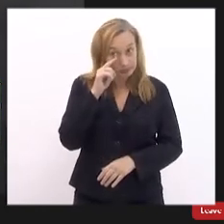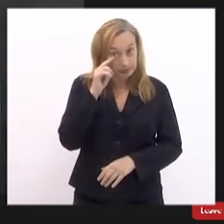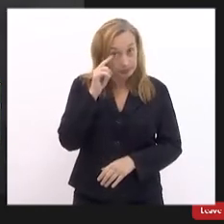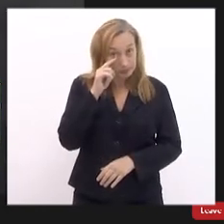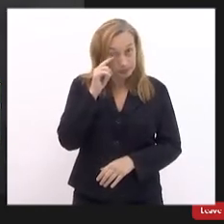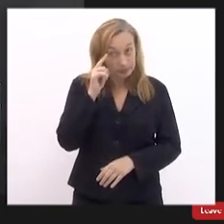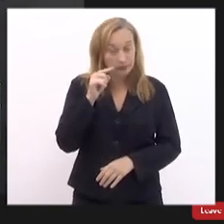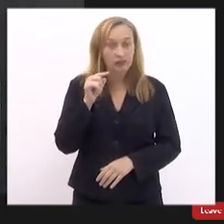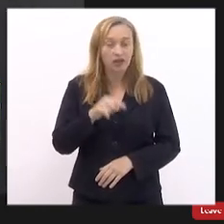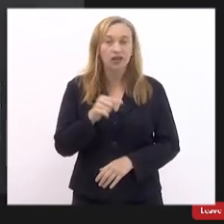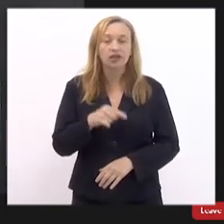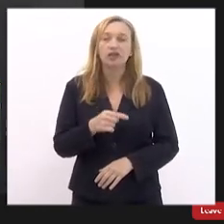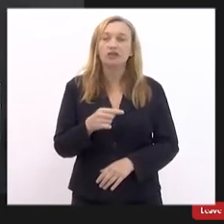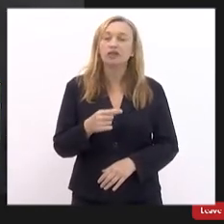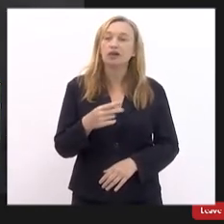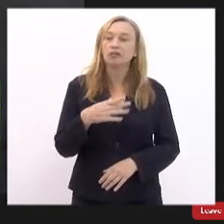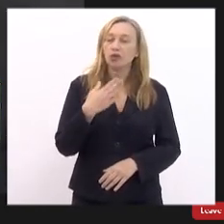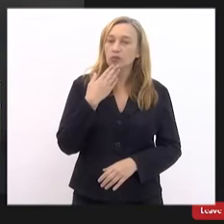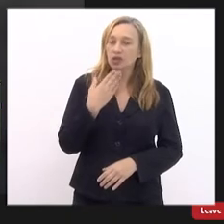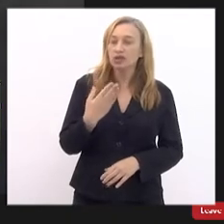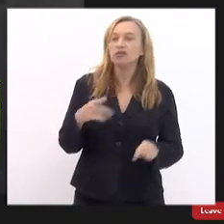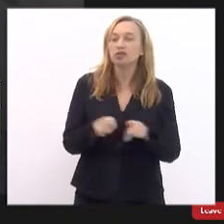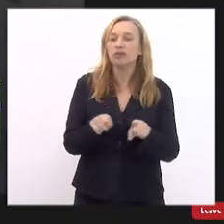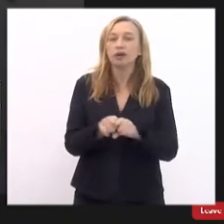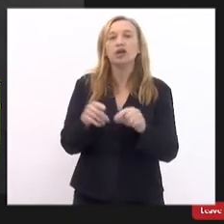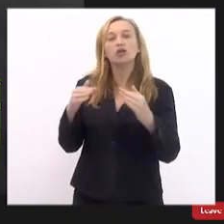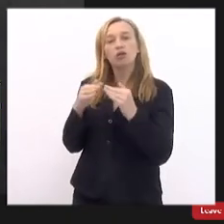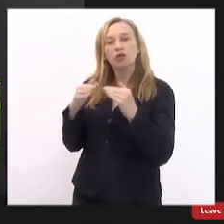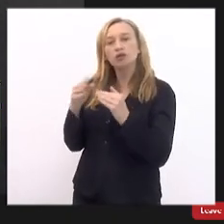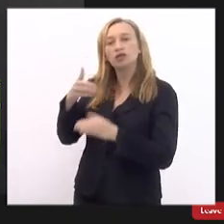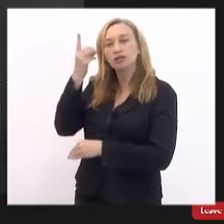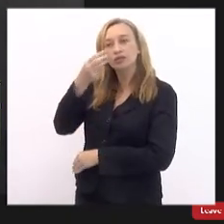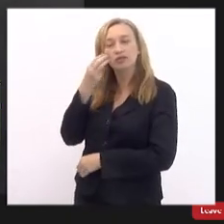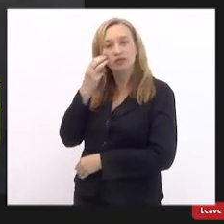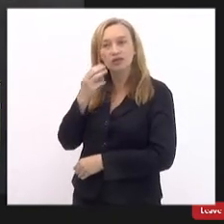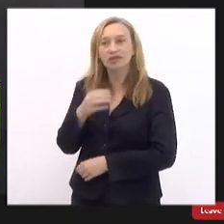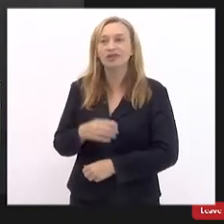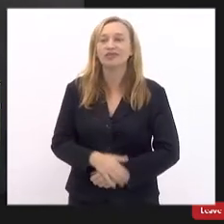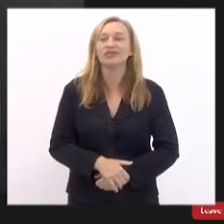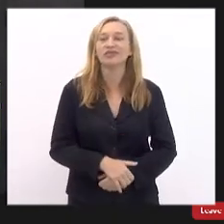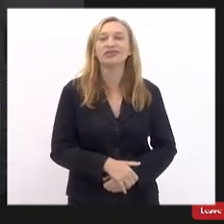fica a minha sugestão também, concordando com o deputado Werneck.